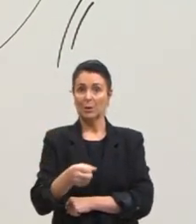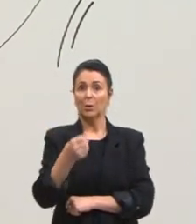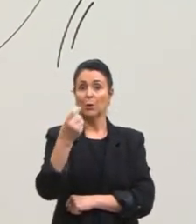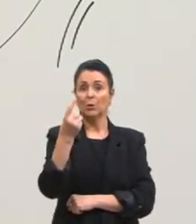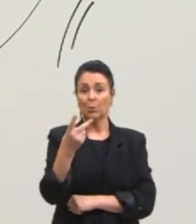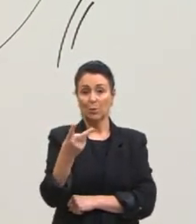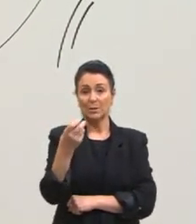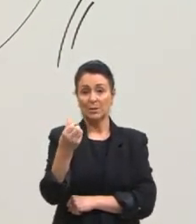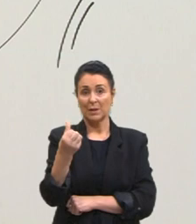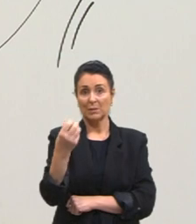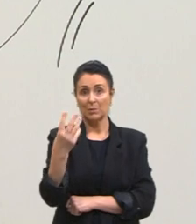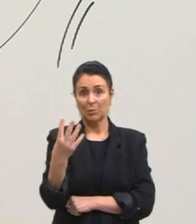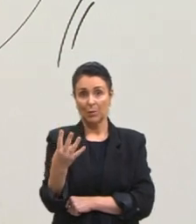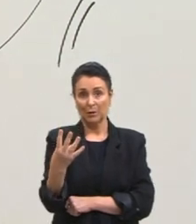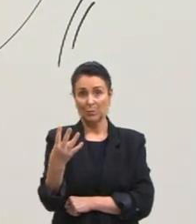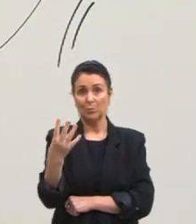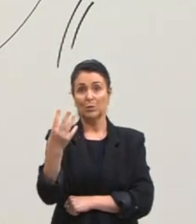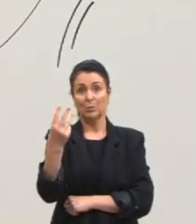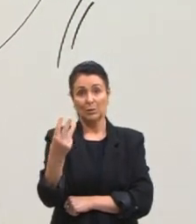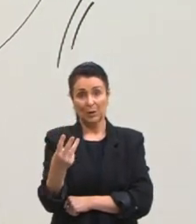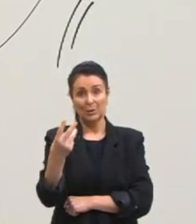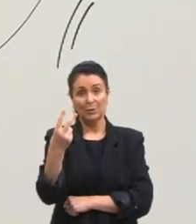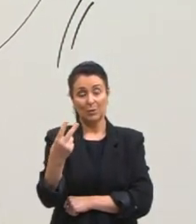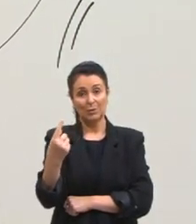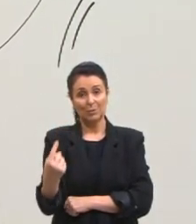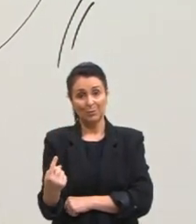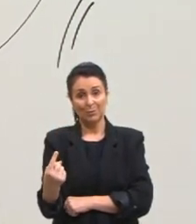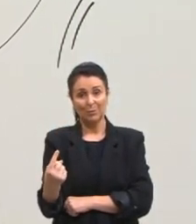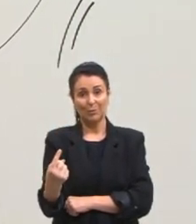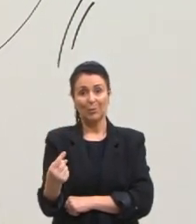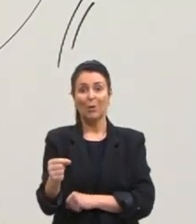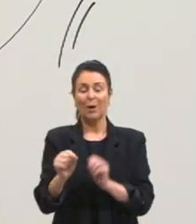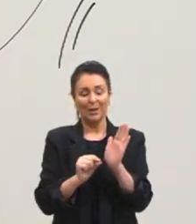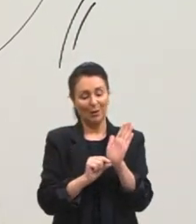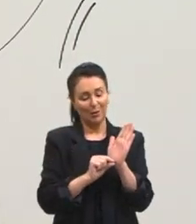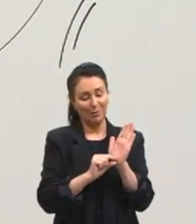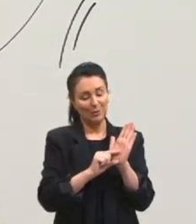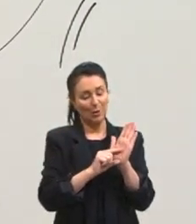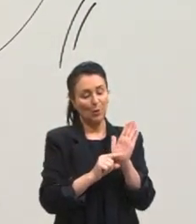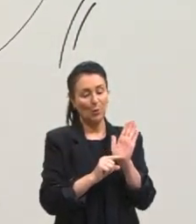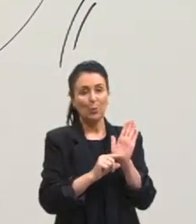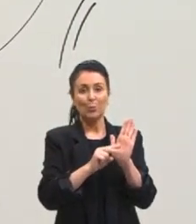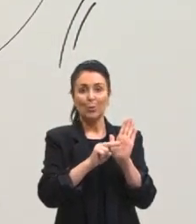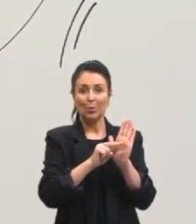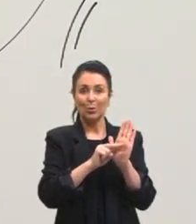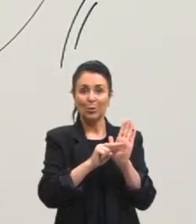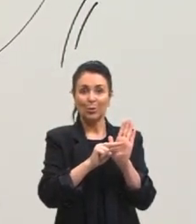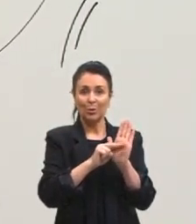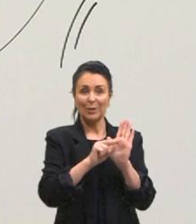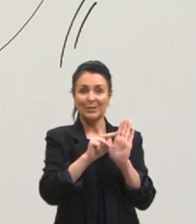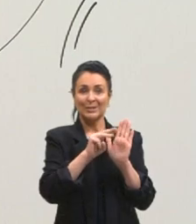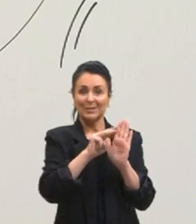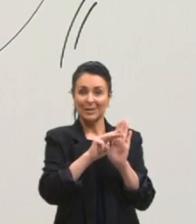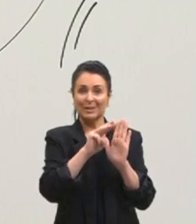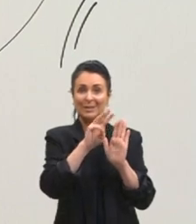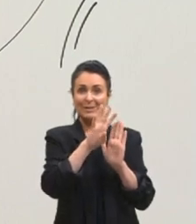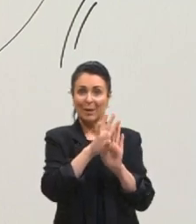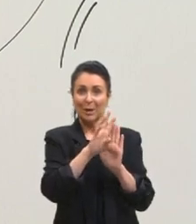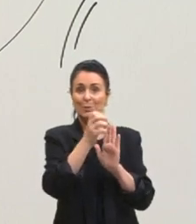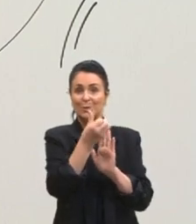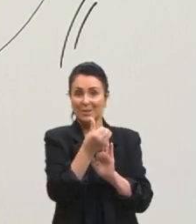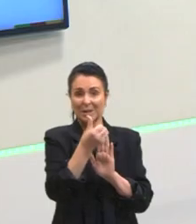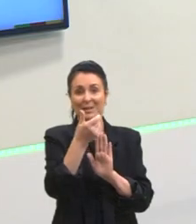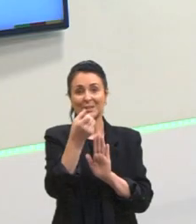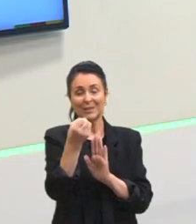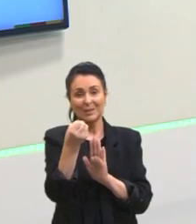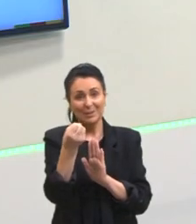2 e 1. E, no entanto, eu coloquei em ordem aqui, em ordem crescente, que é a forma mais usual, então, para se representar um